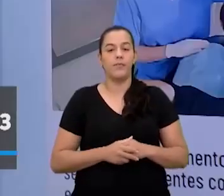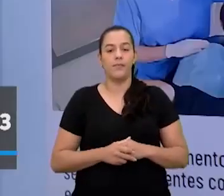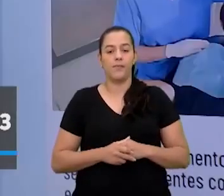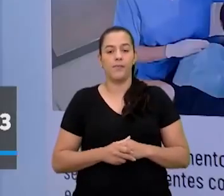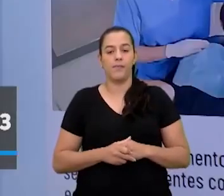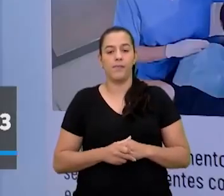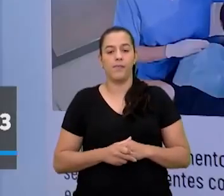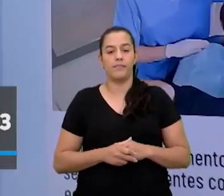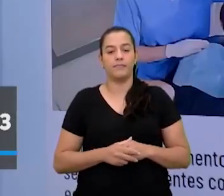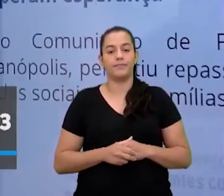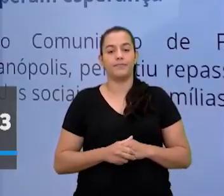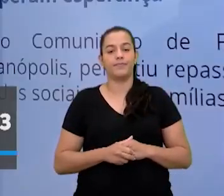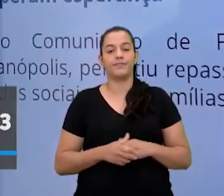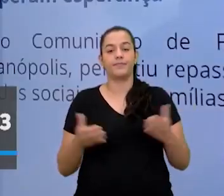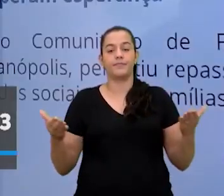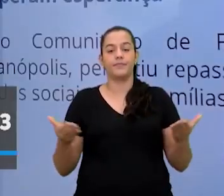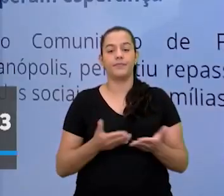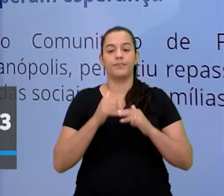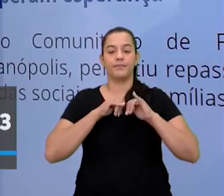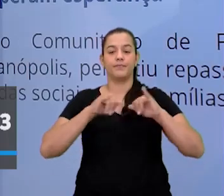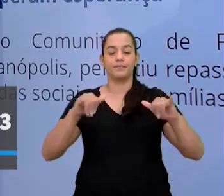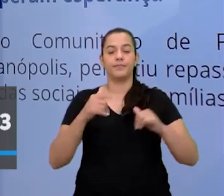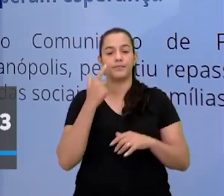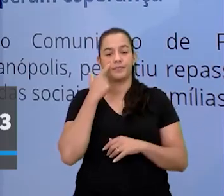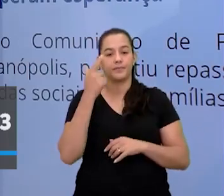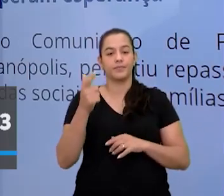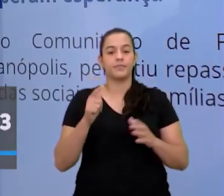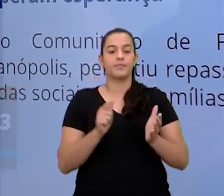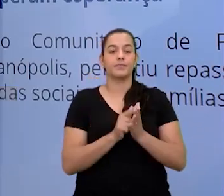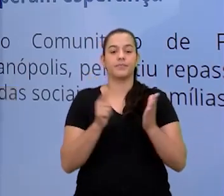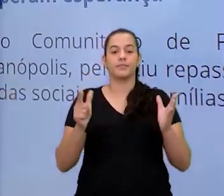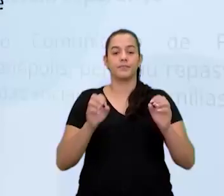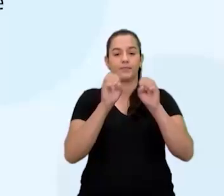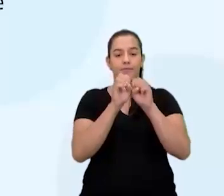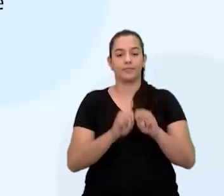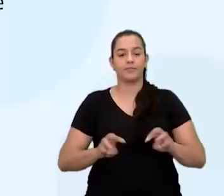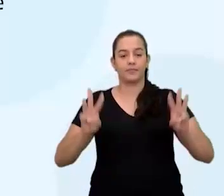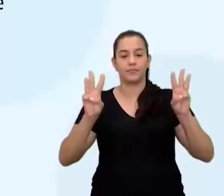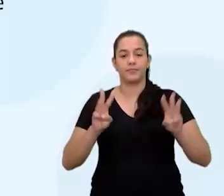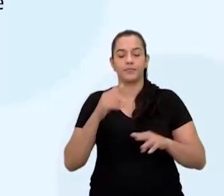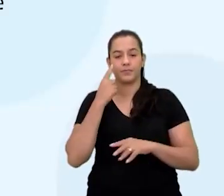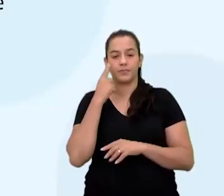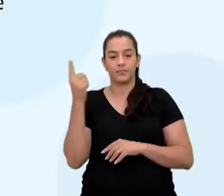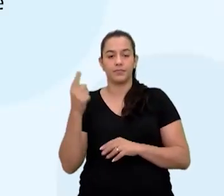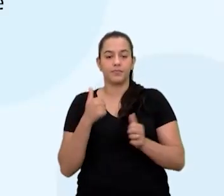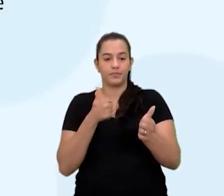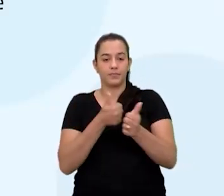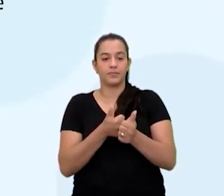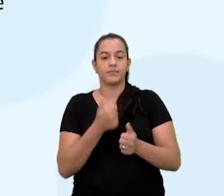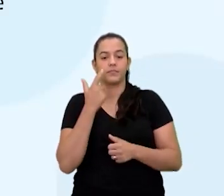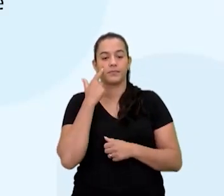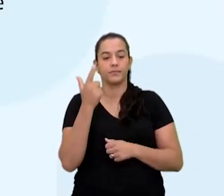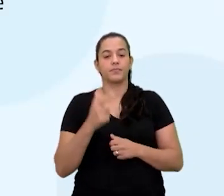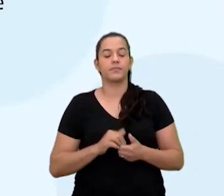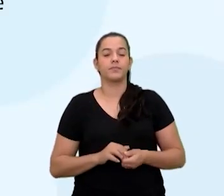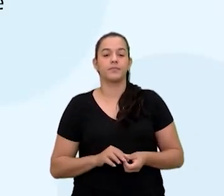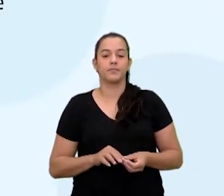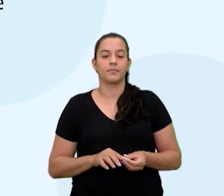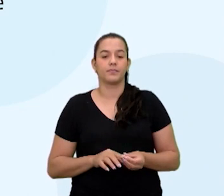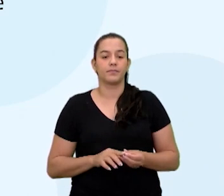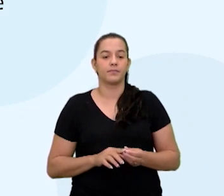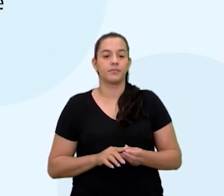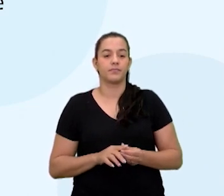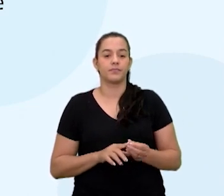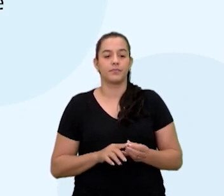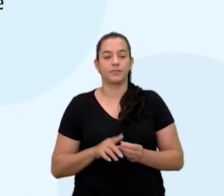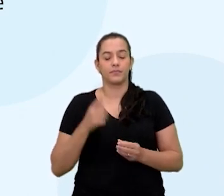agora. Vamos ler uma notícia do site da ONU. Vamos lá. Site da ONU. Certo? Me acompanha? Acompanho. Vamos trocar parágrafos